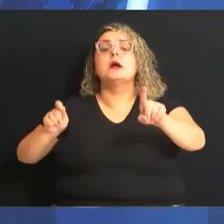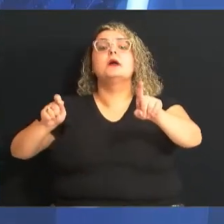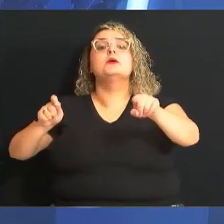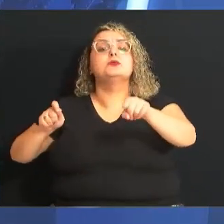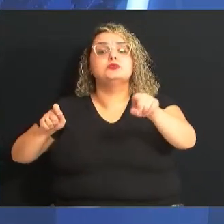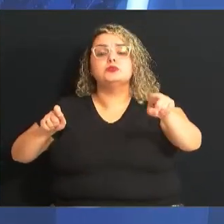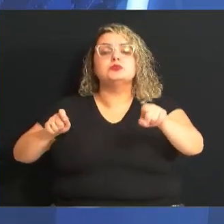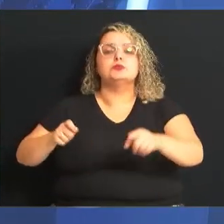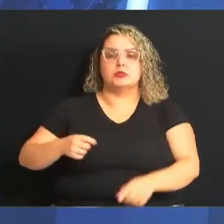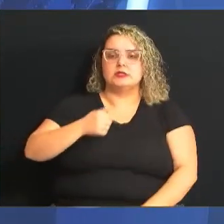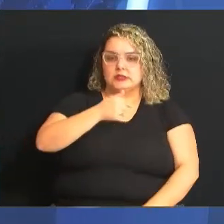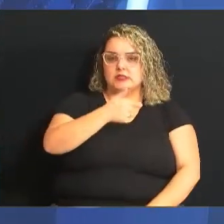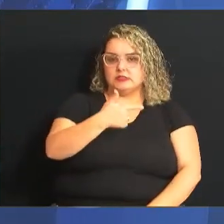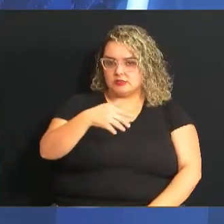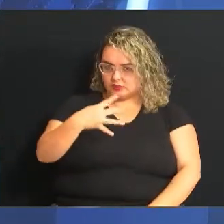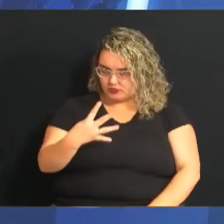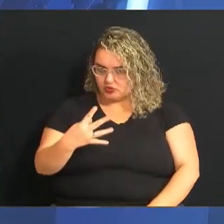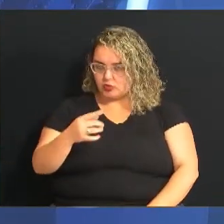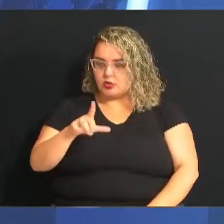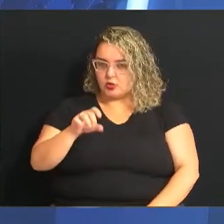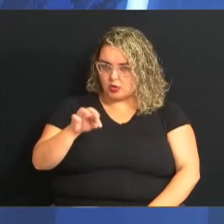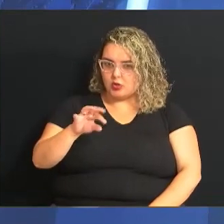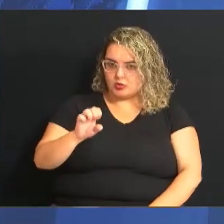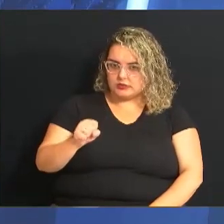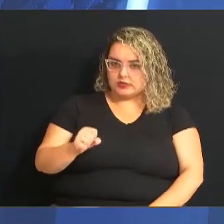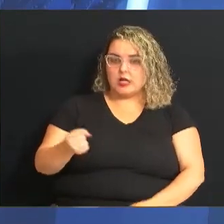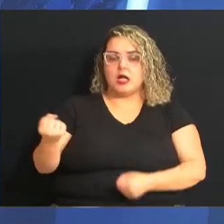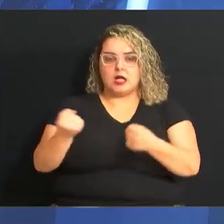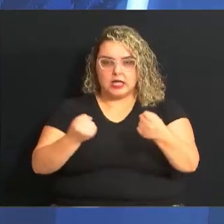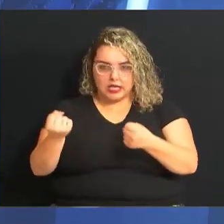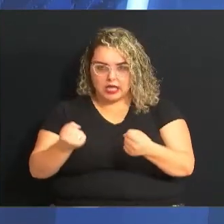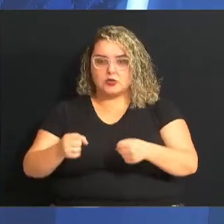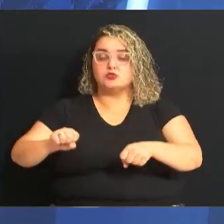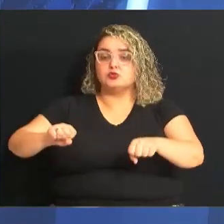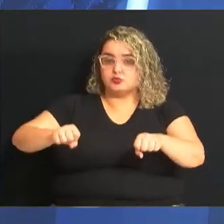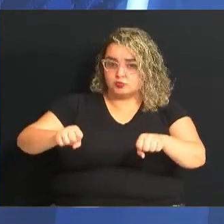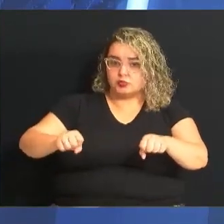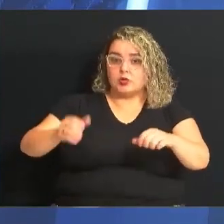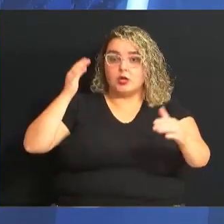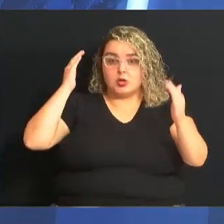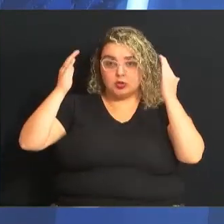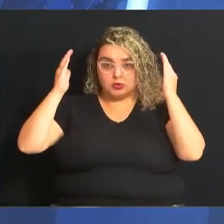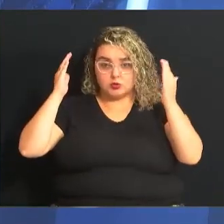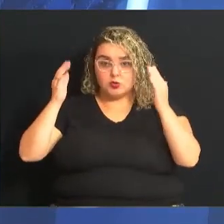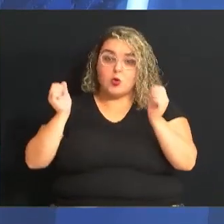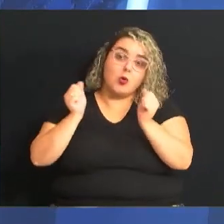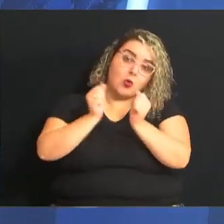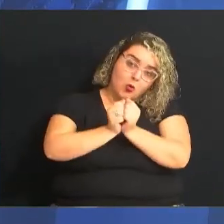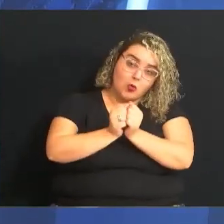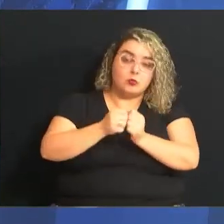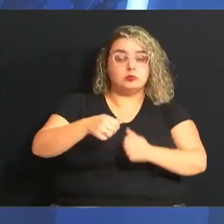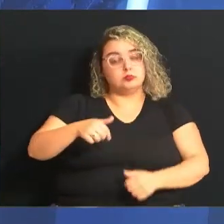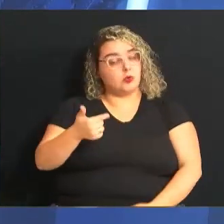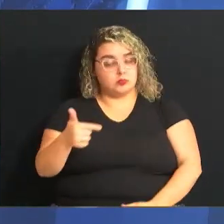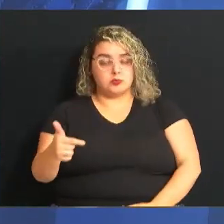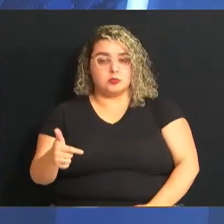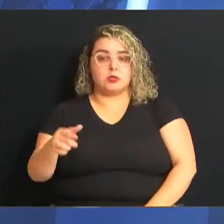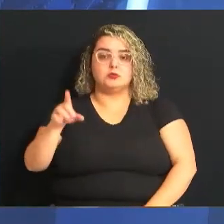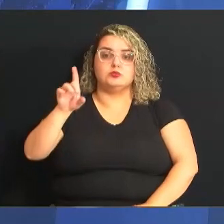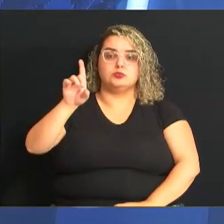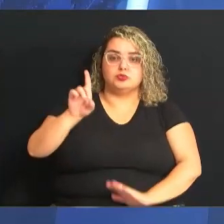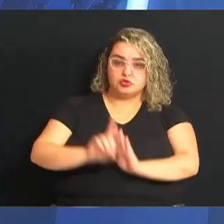gente, já em agosto de 2021, fosse lançado o PAIS, Programa de Ativação Econômica e Social. Hoje, o PAIS já